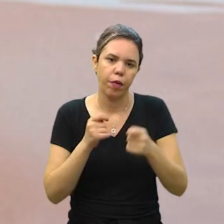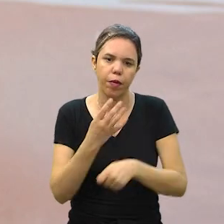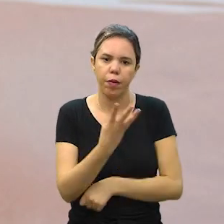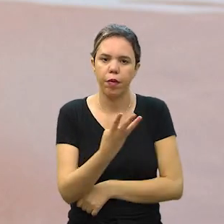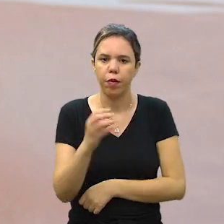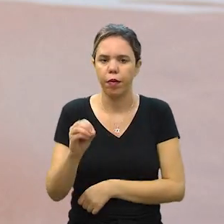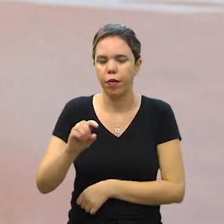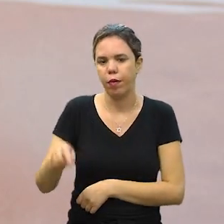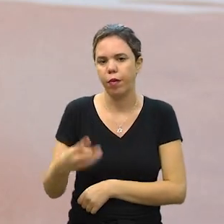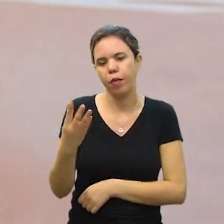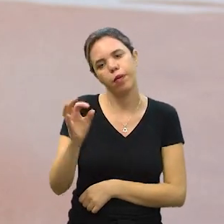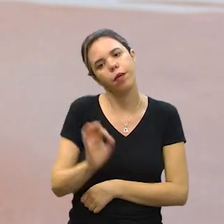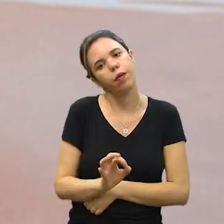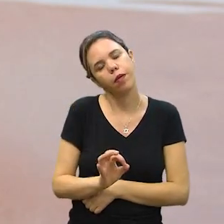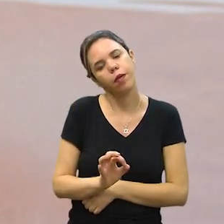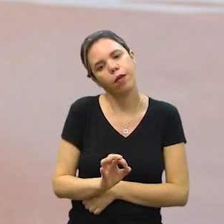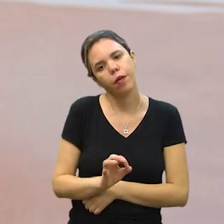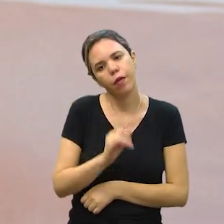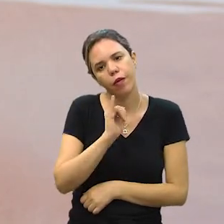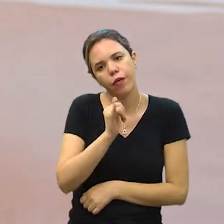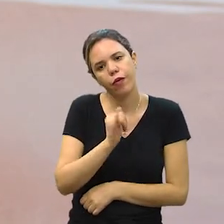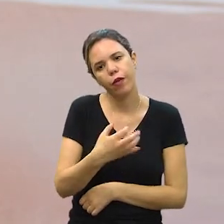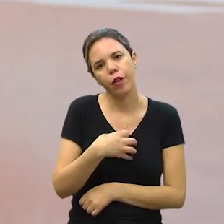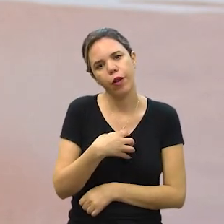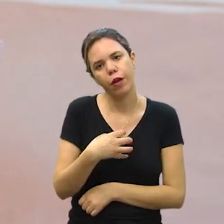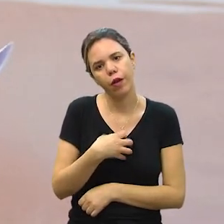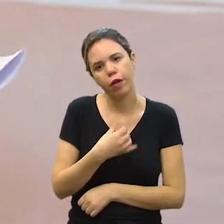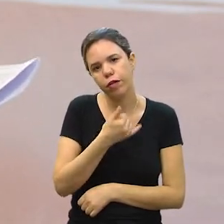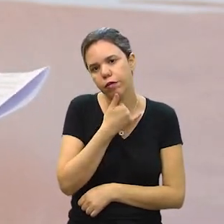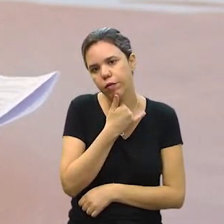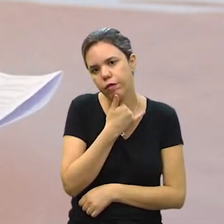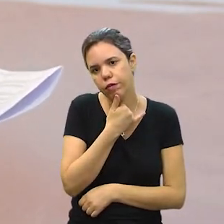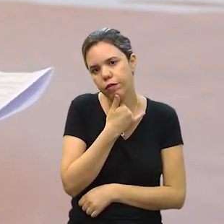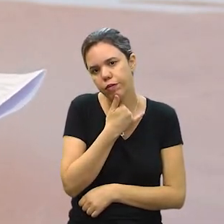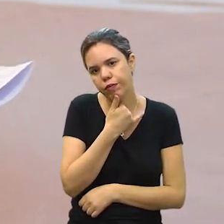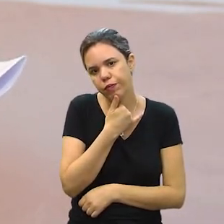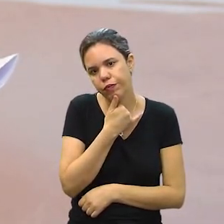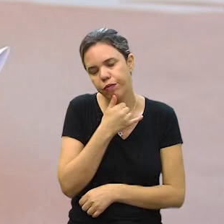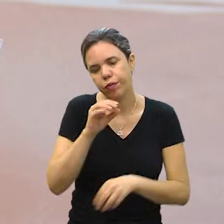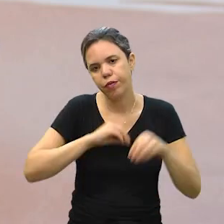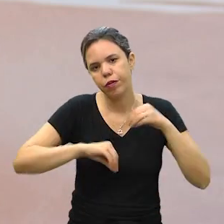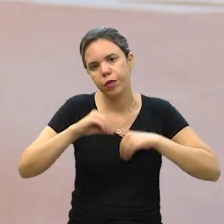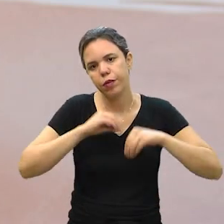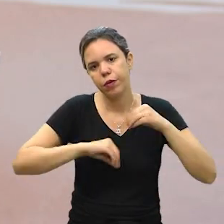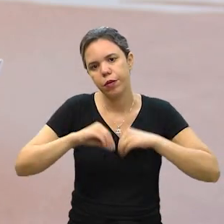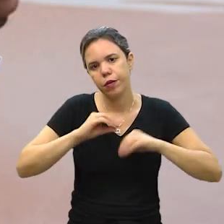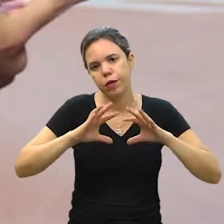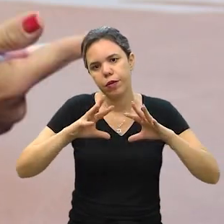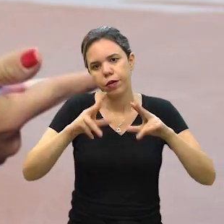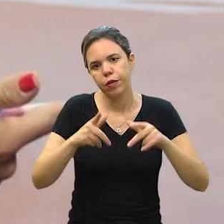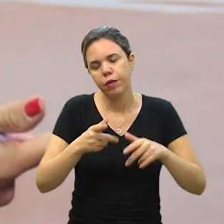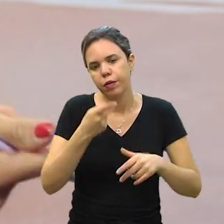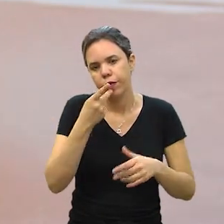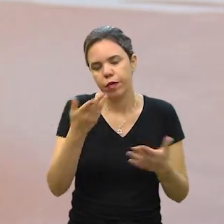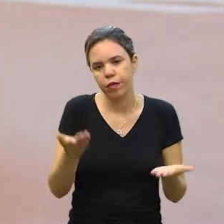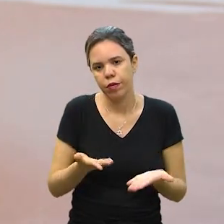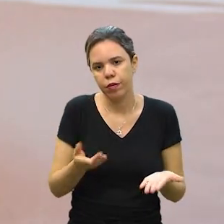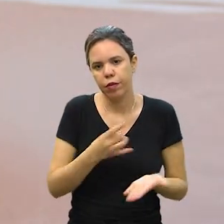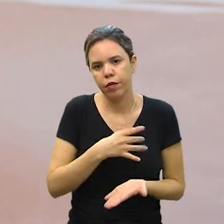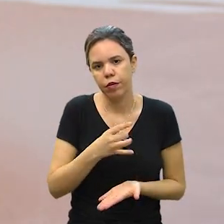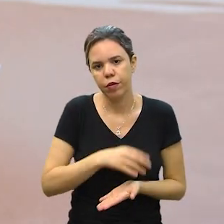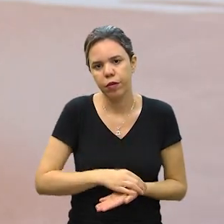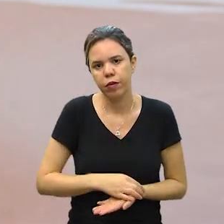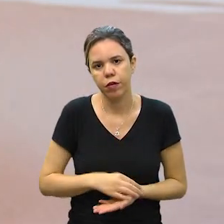entrevistou, 40,4% disseram ter sentimentos de tristeza ou depressão, tudo aquilo que a gente estava falando que